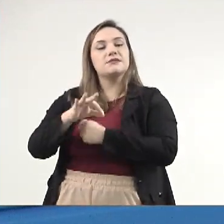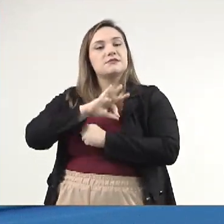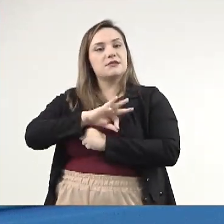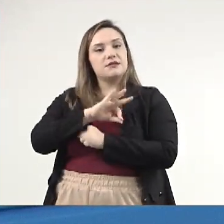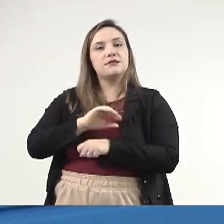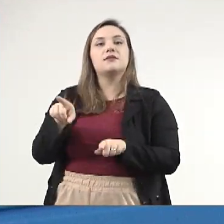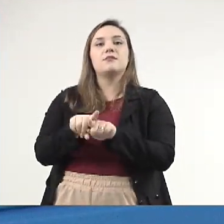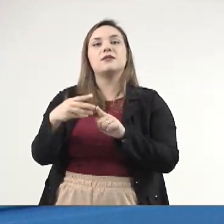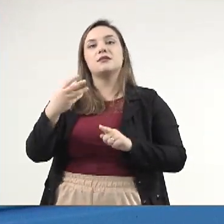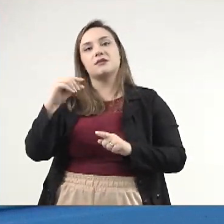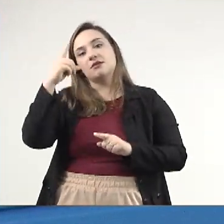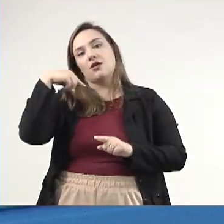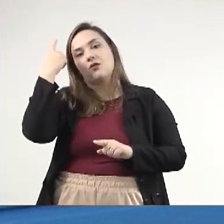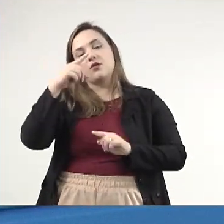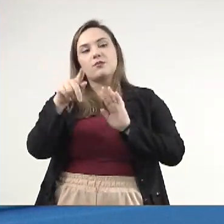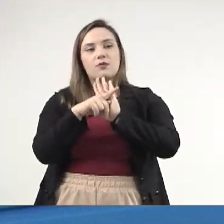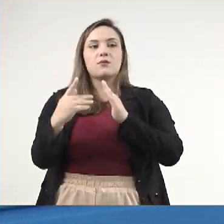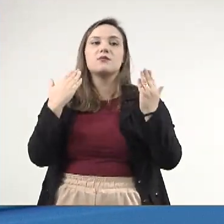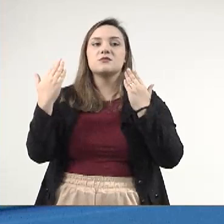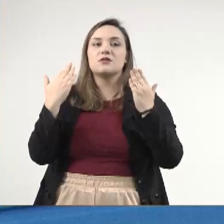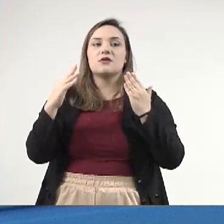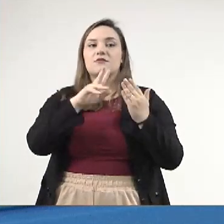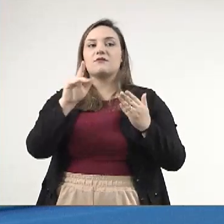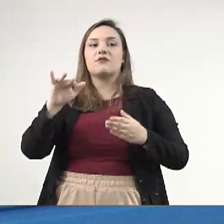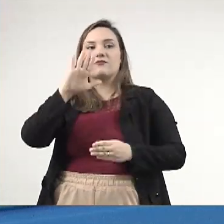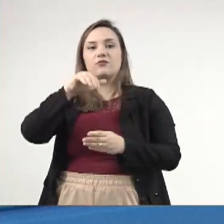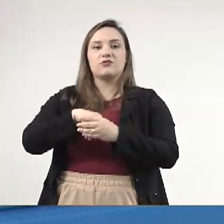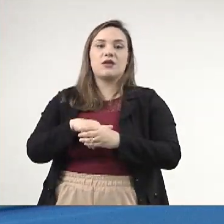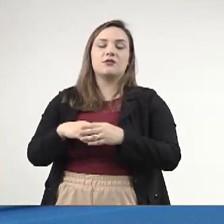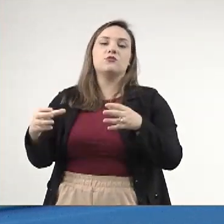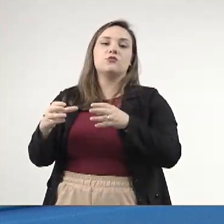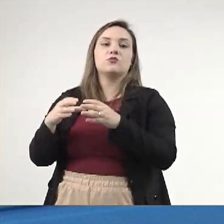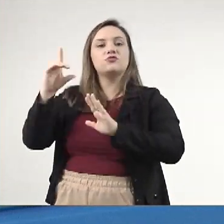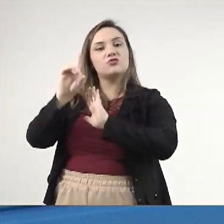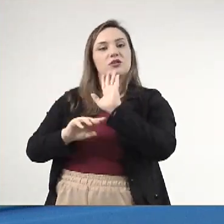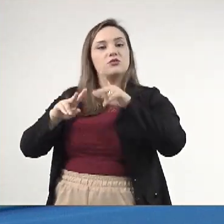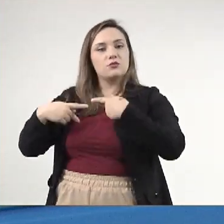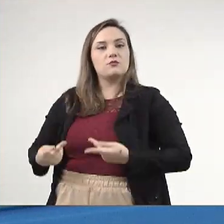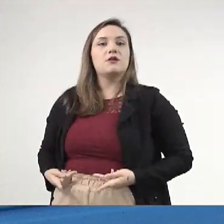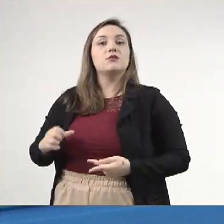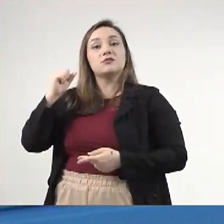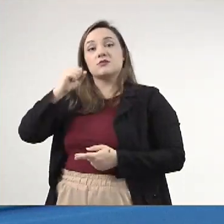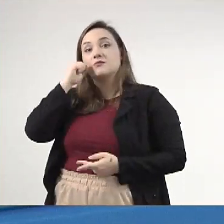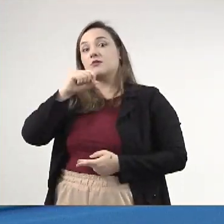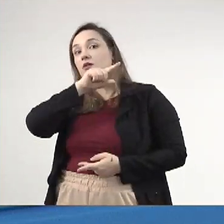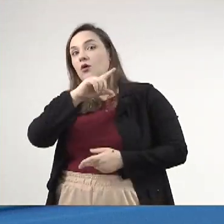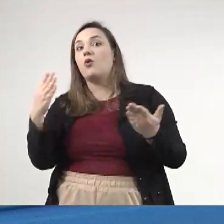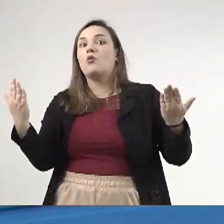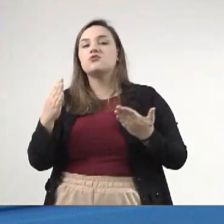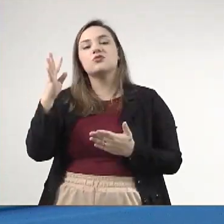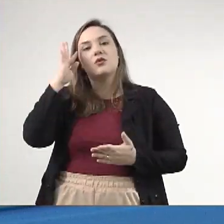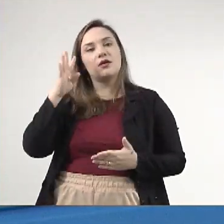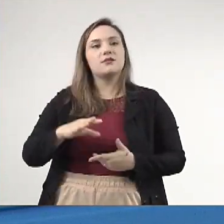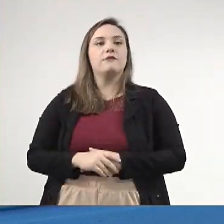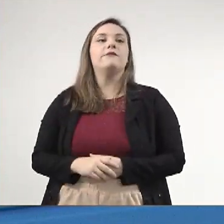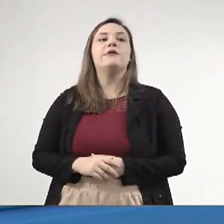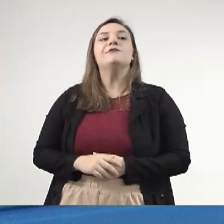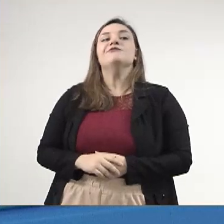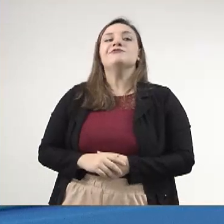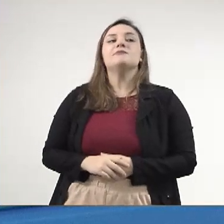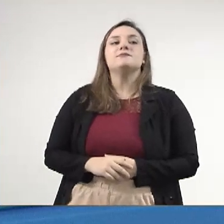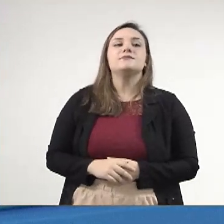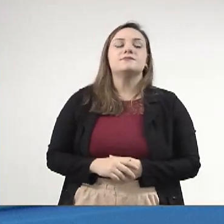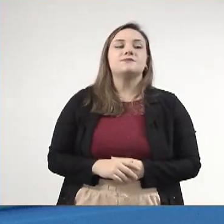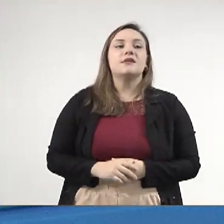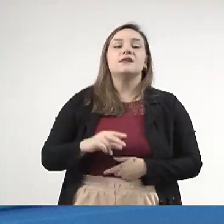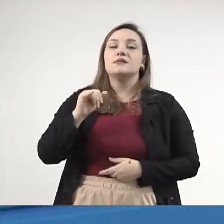30 horas da psicologia que deve ser votado na Comissão dos Direitos Humanos do Senado Federal hoje, quarta-feira. Justificativa. Caso